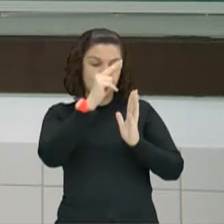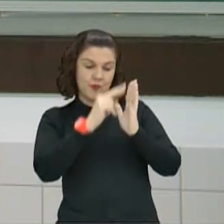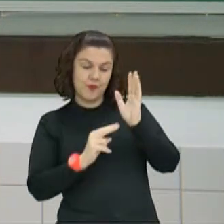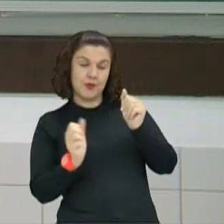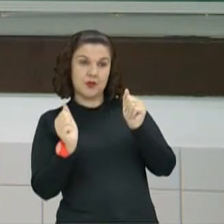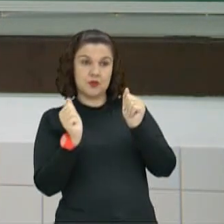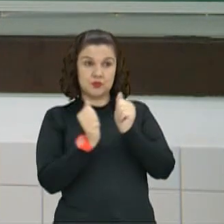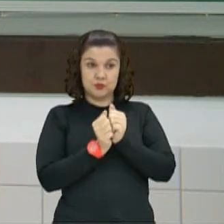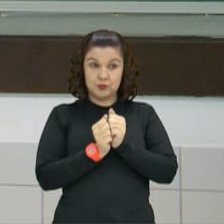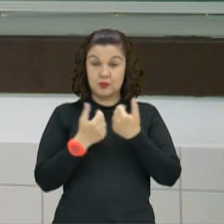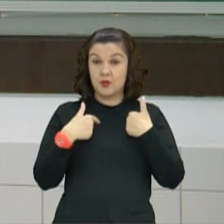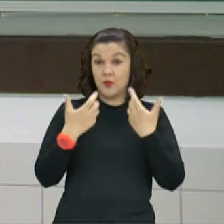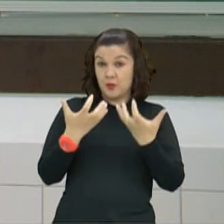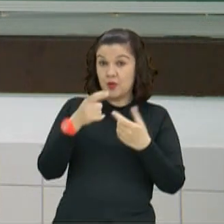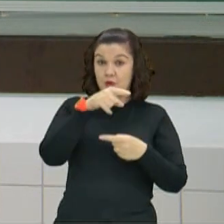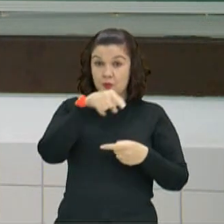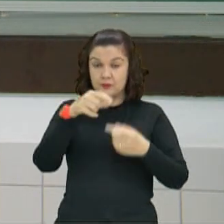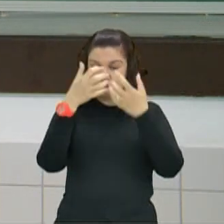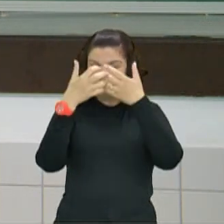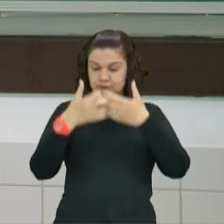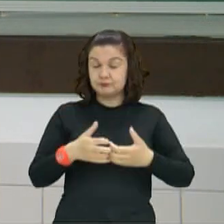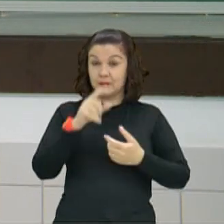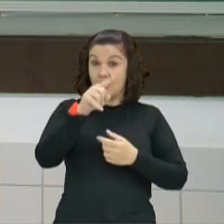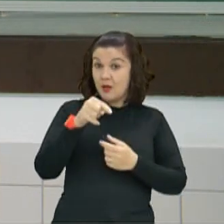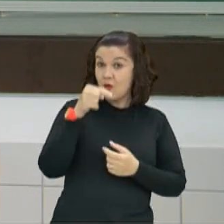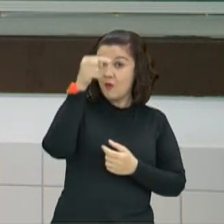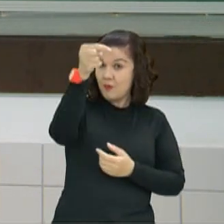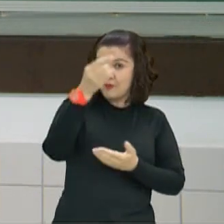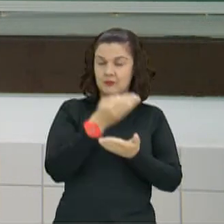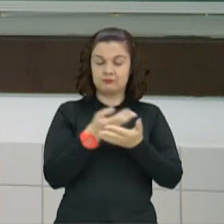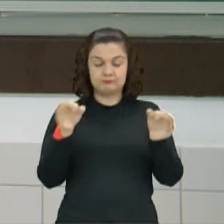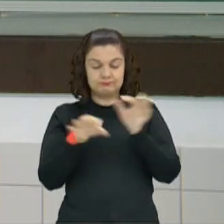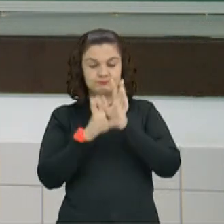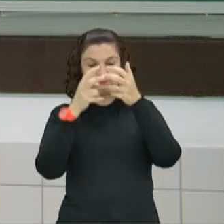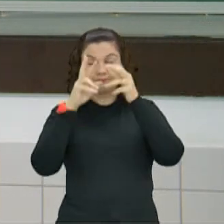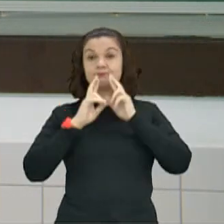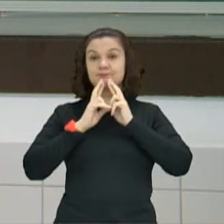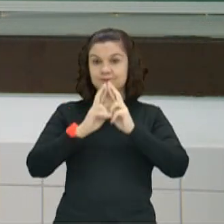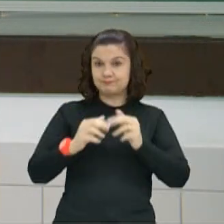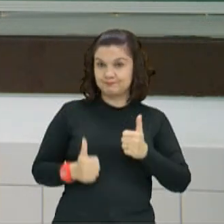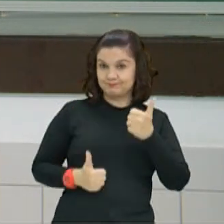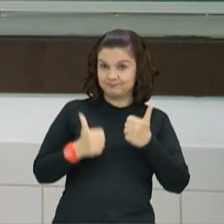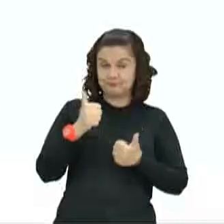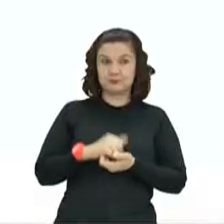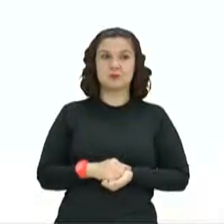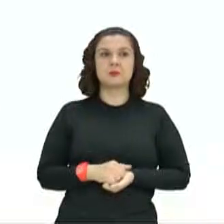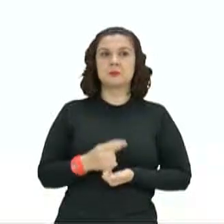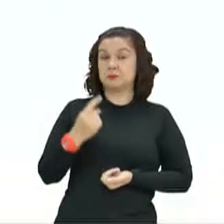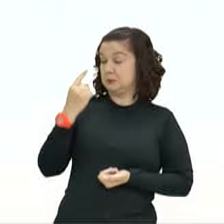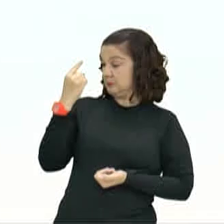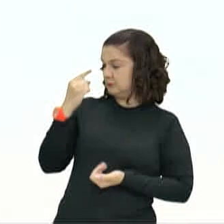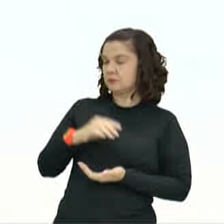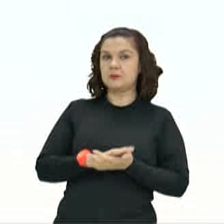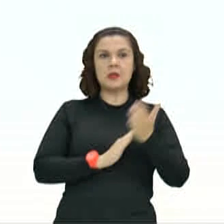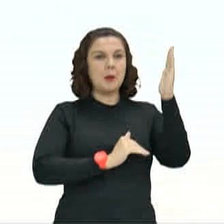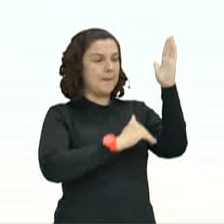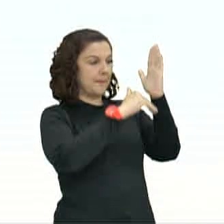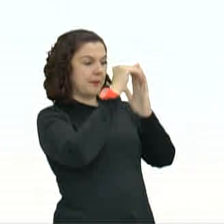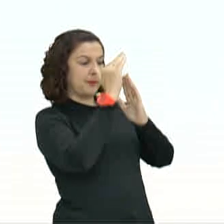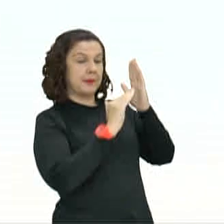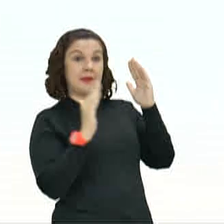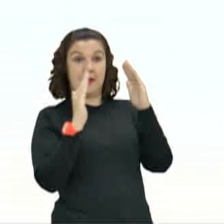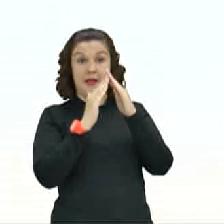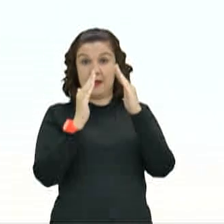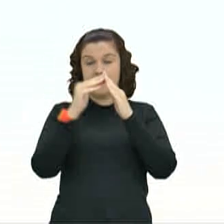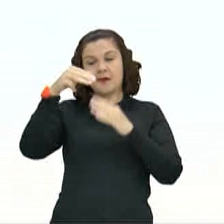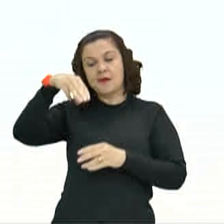vocês e eu quero que vocês resolvam para que na próxima aula a gente possa resolver. Tá bom? Vamos lá. Ó, para pintar sua